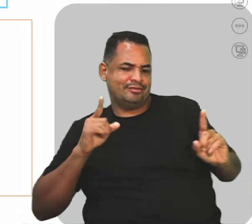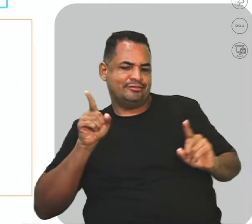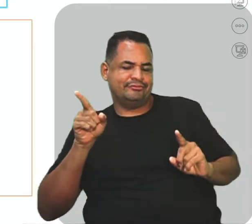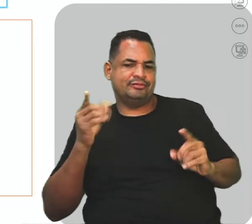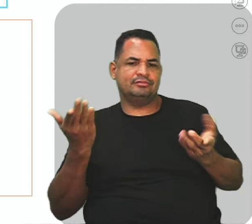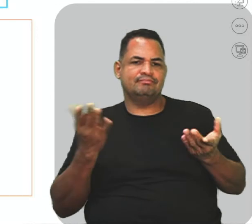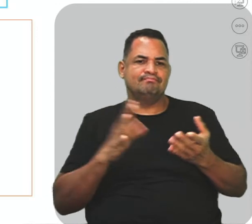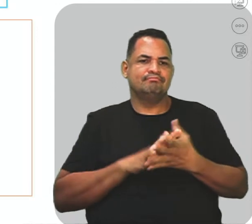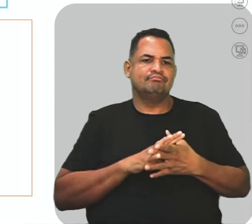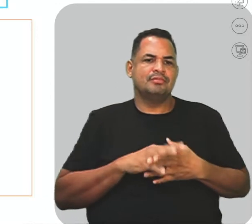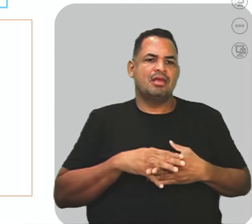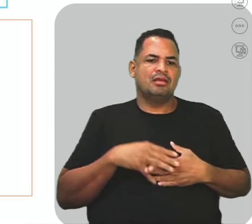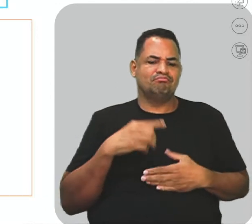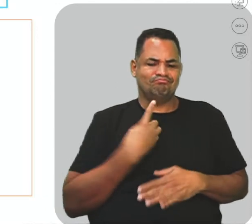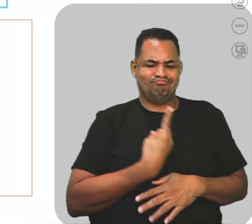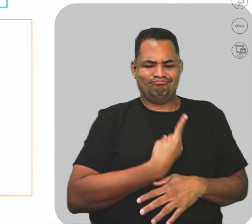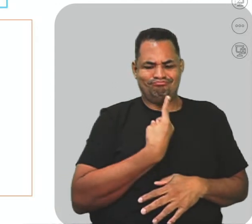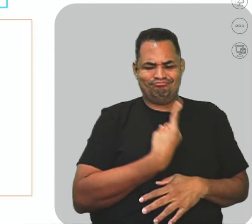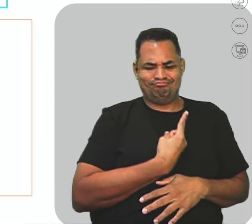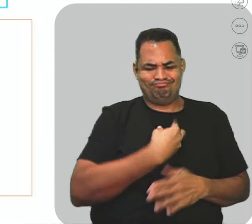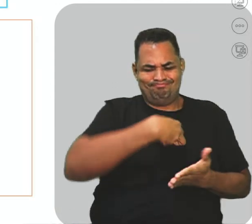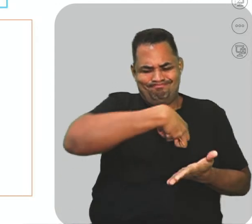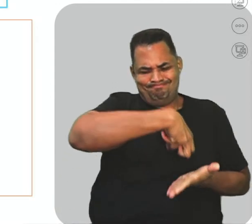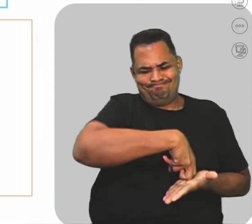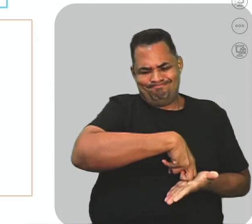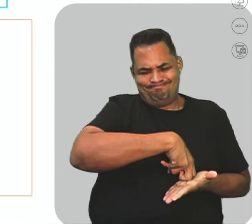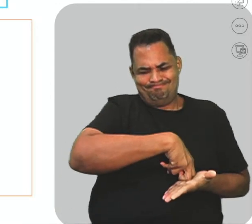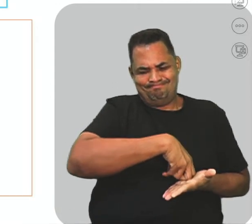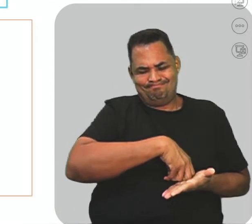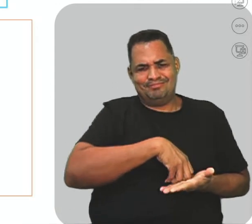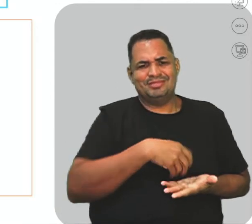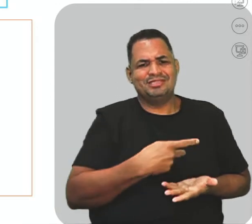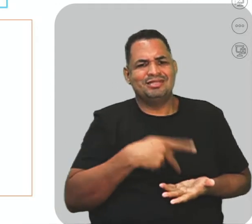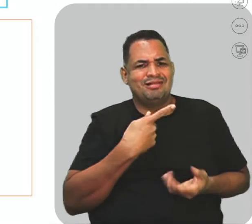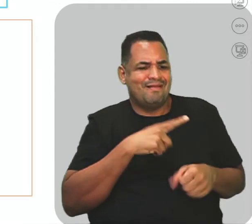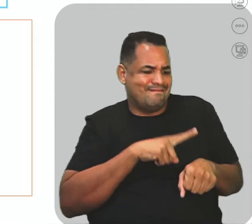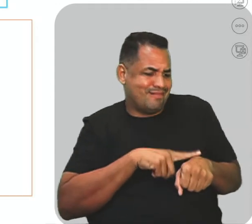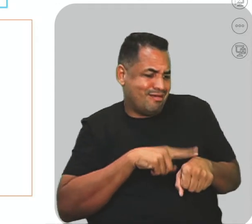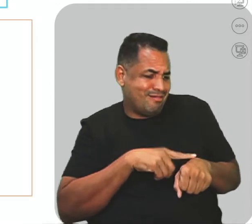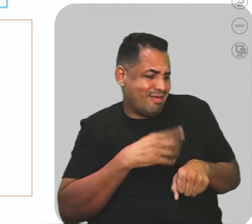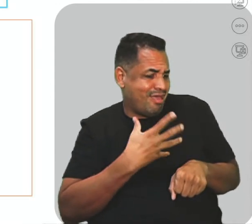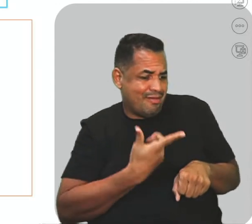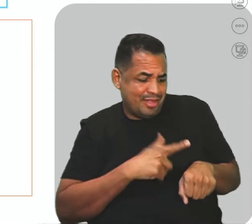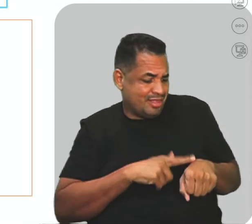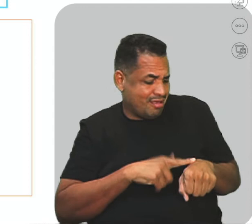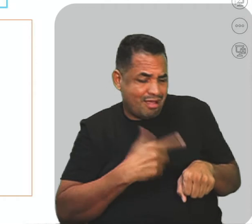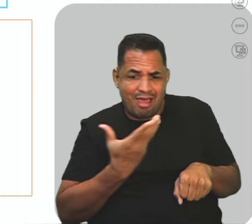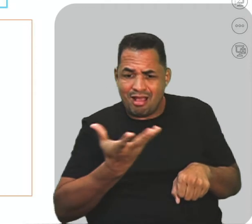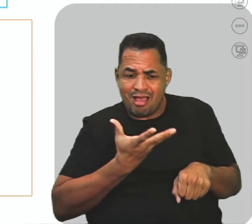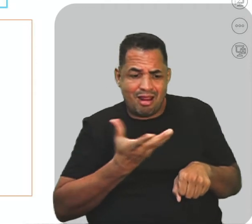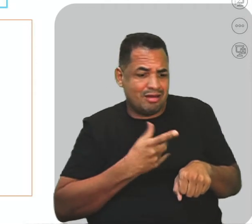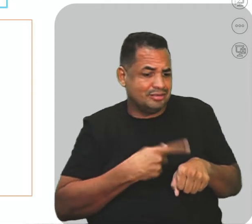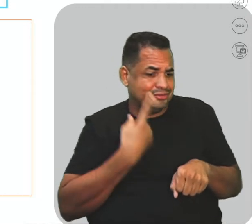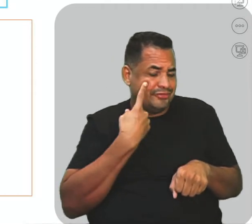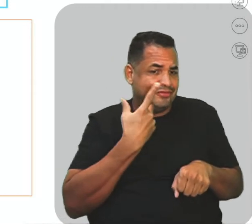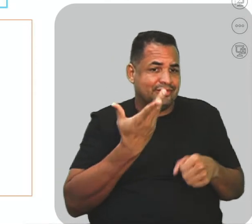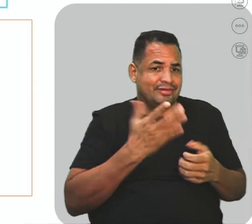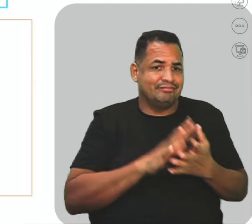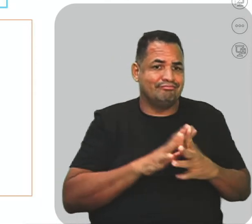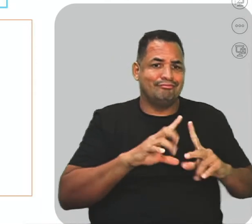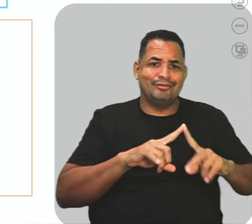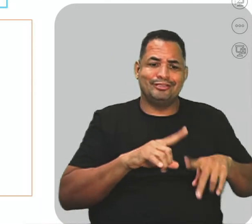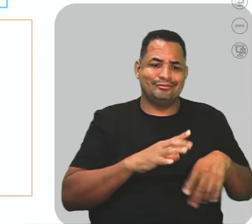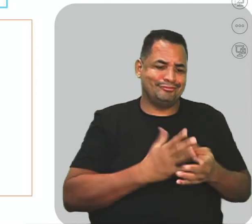é o meu pior castigo. Eu conto as horas para poder te ver, mas o relógio está de